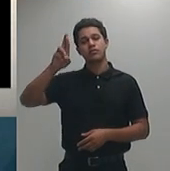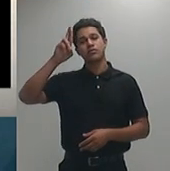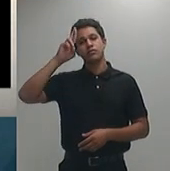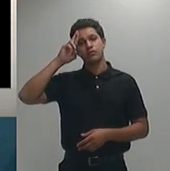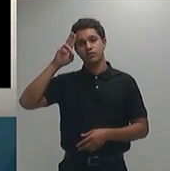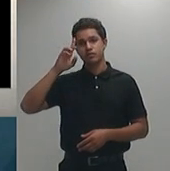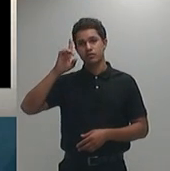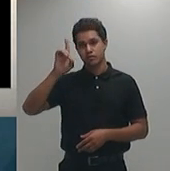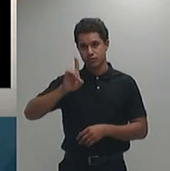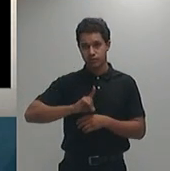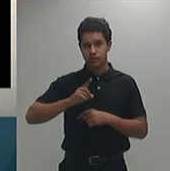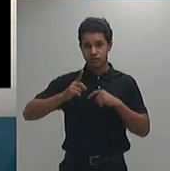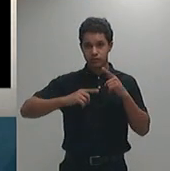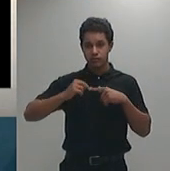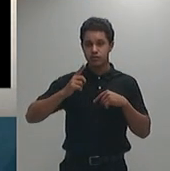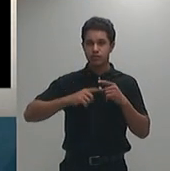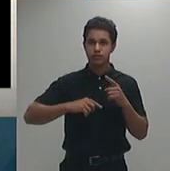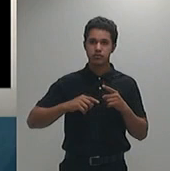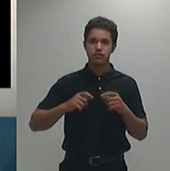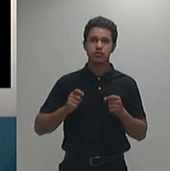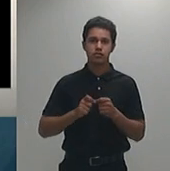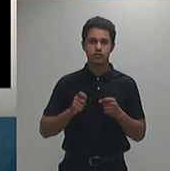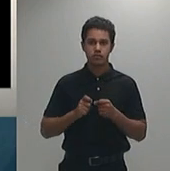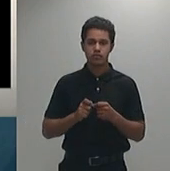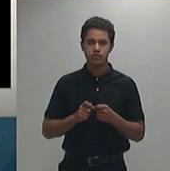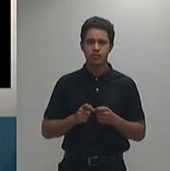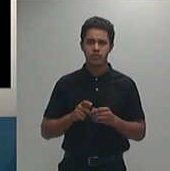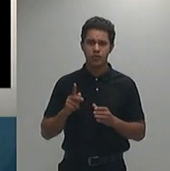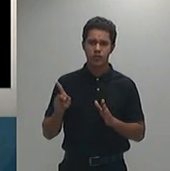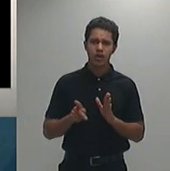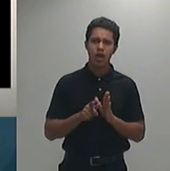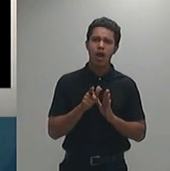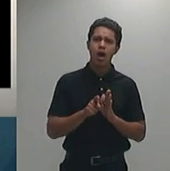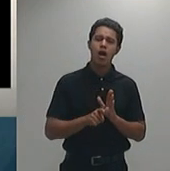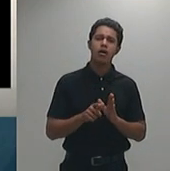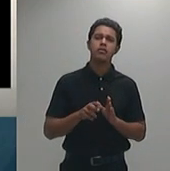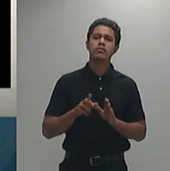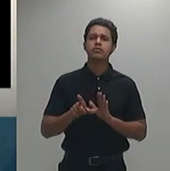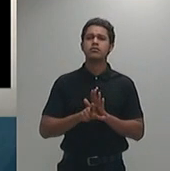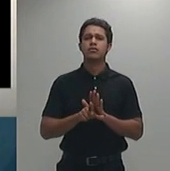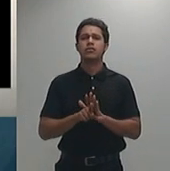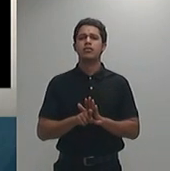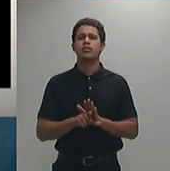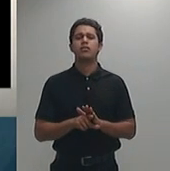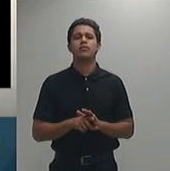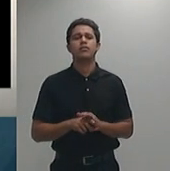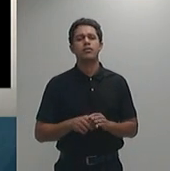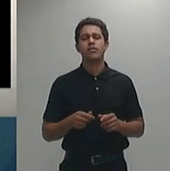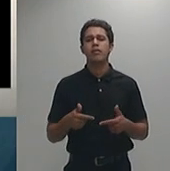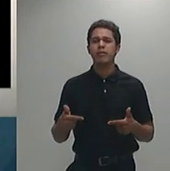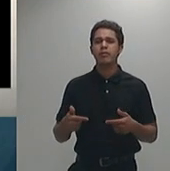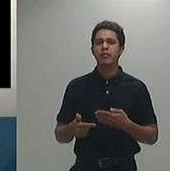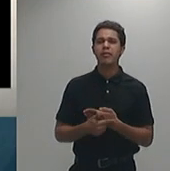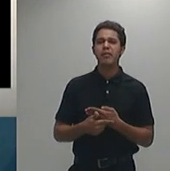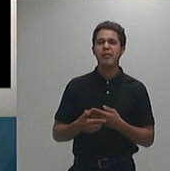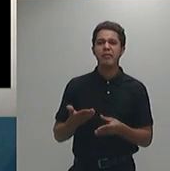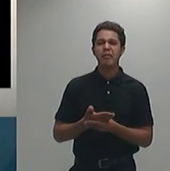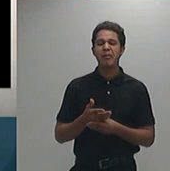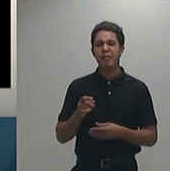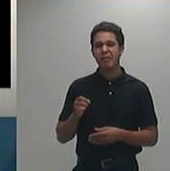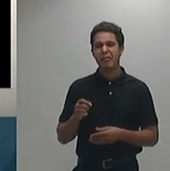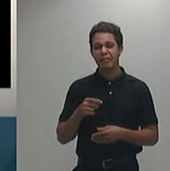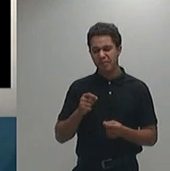material exerce o seu a sua legitimidade com procedimento arbitral neste momento se esvanece